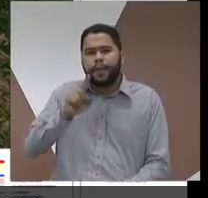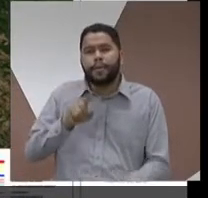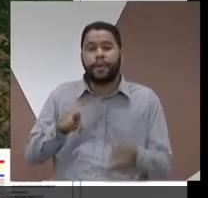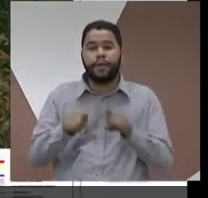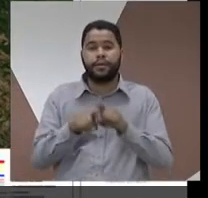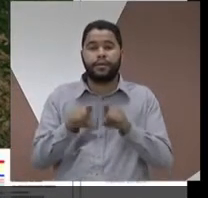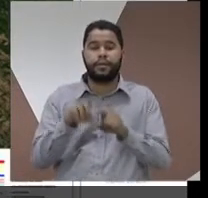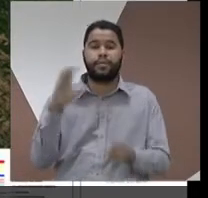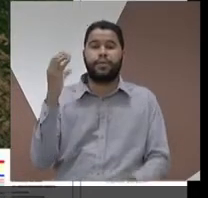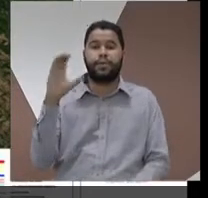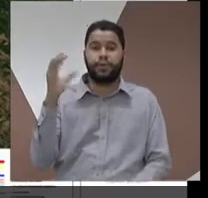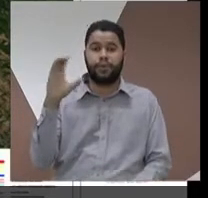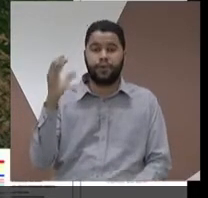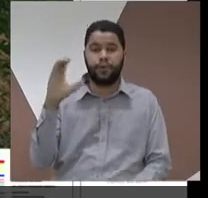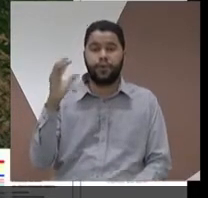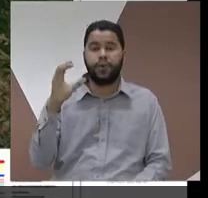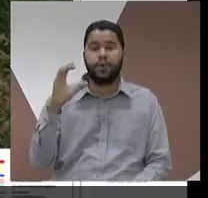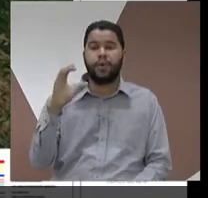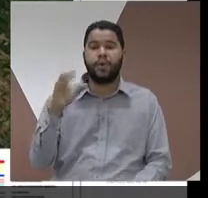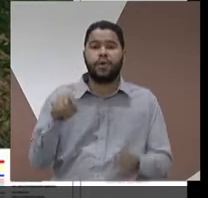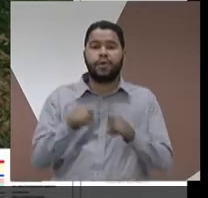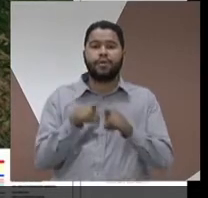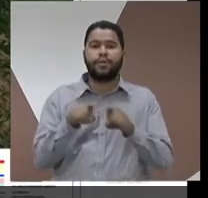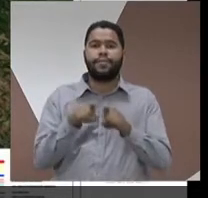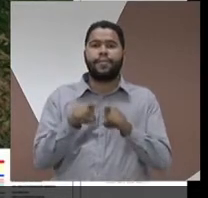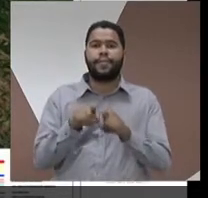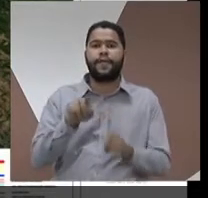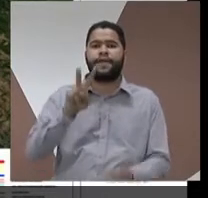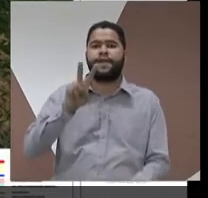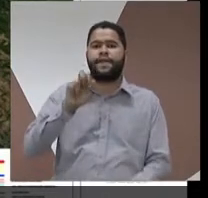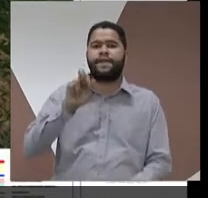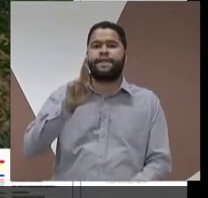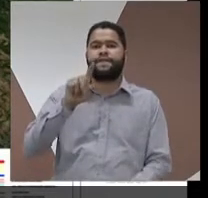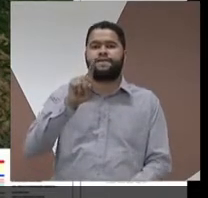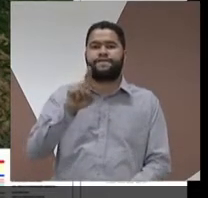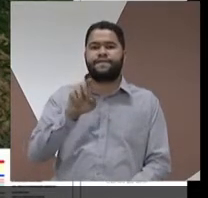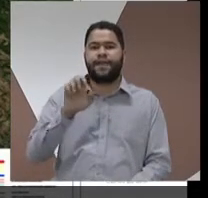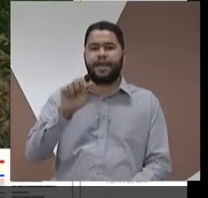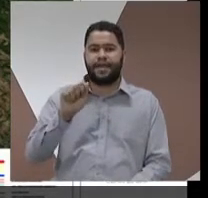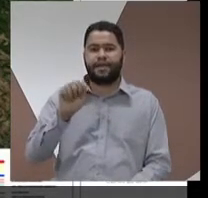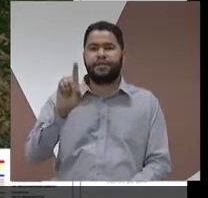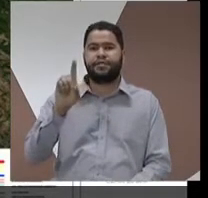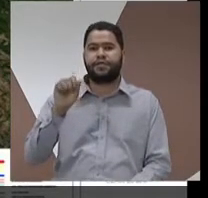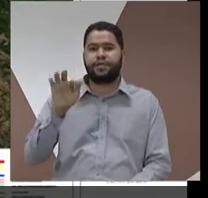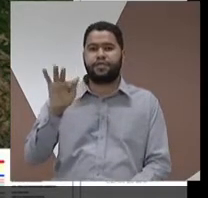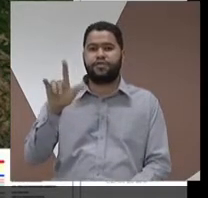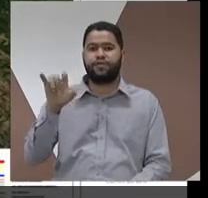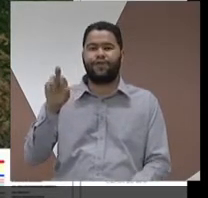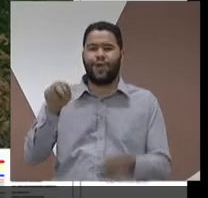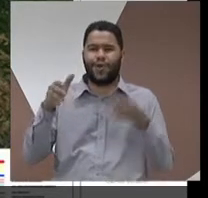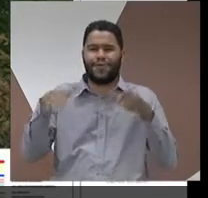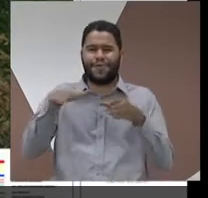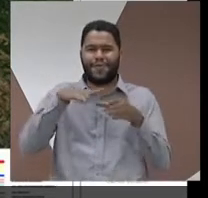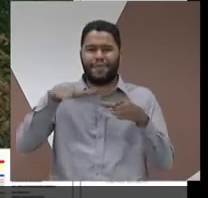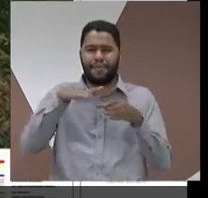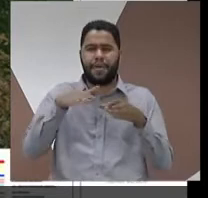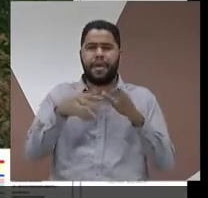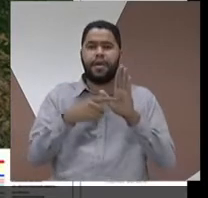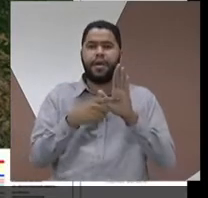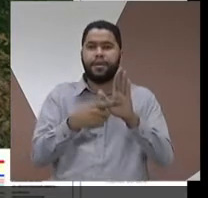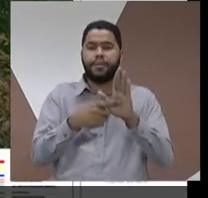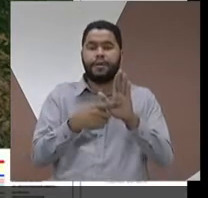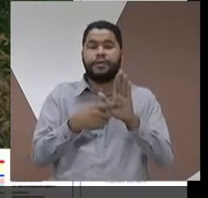Contagem a APA Vargem das Flores. E na apresentação